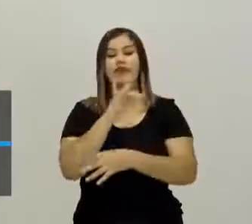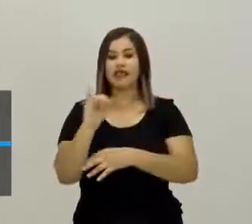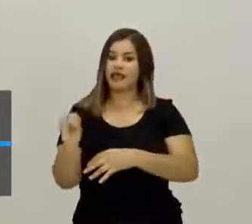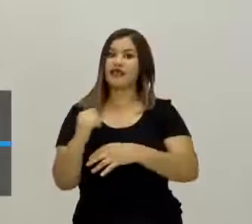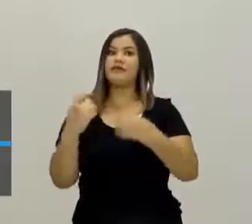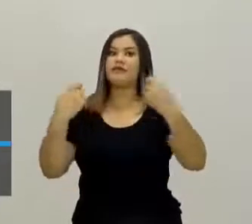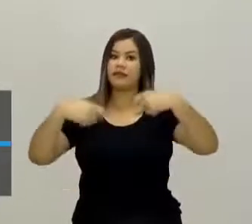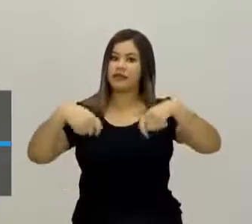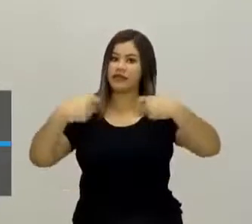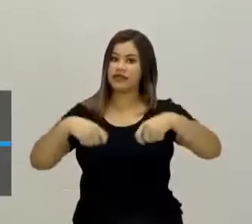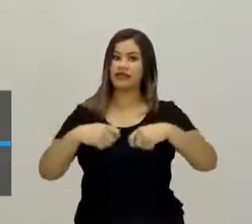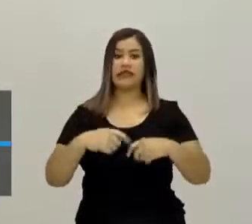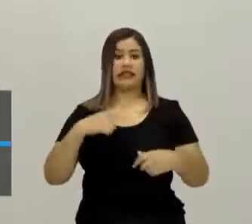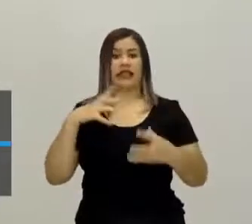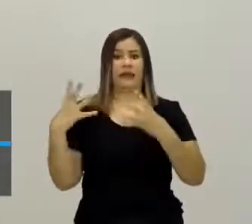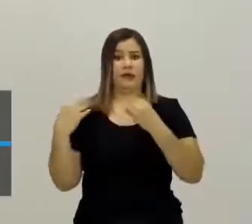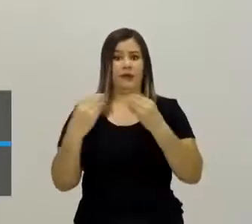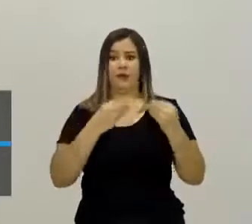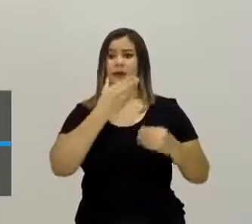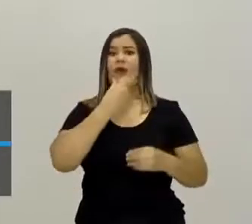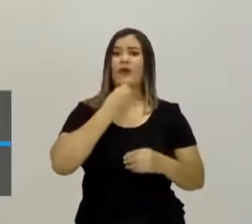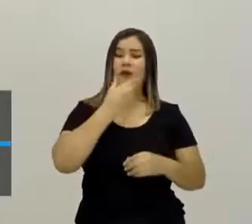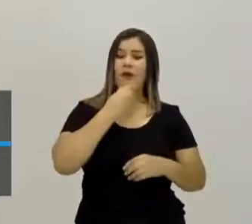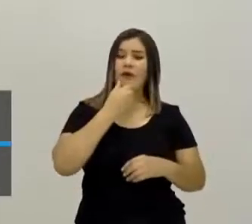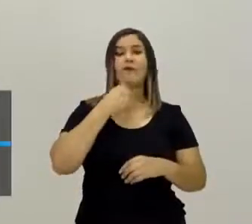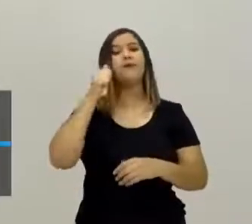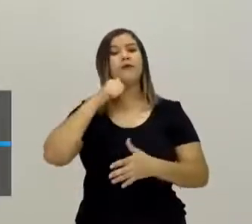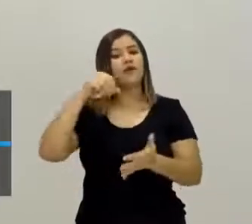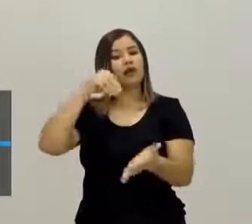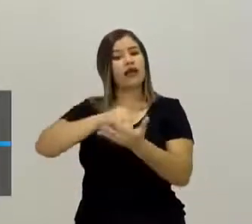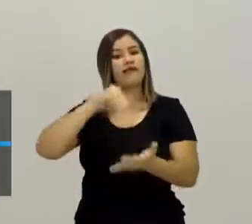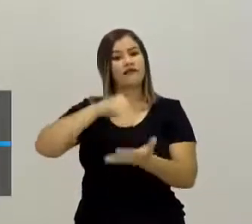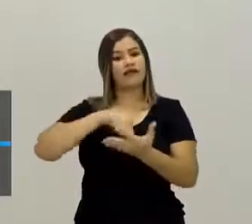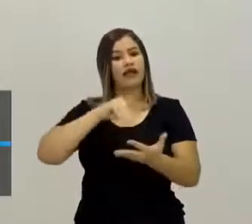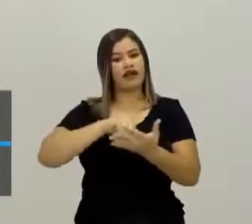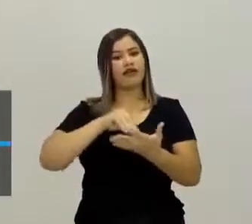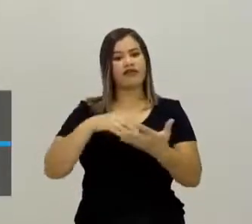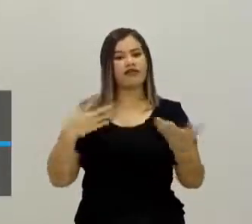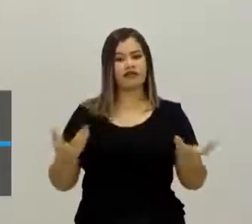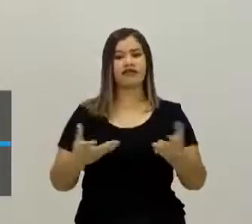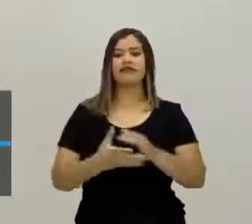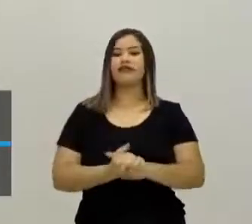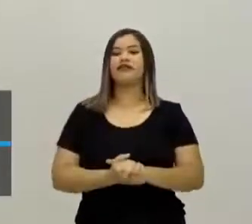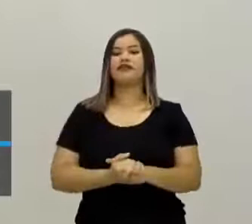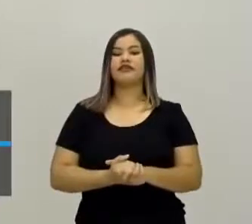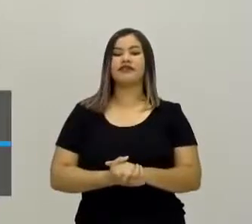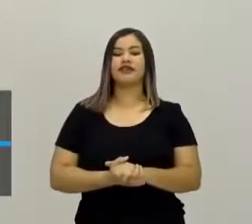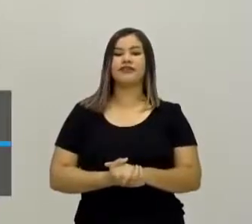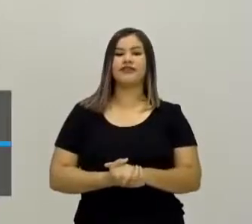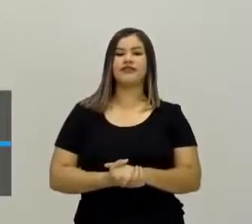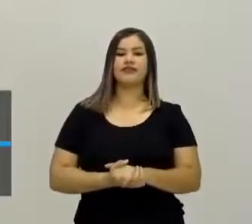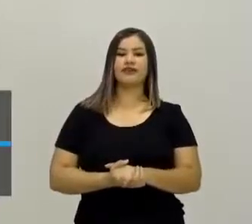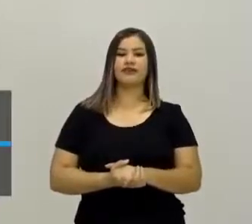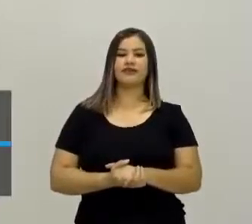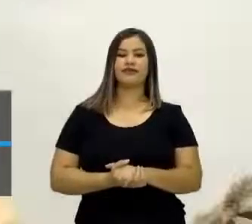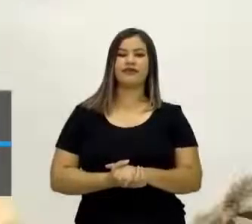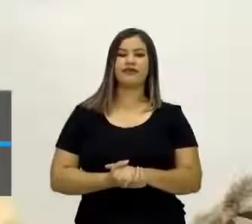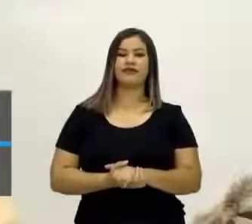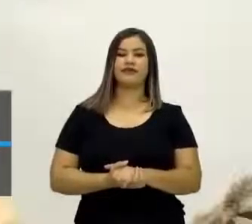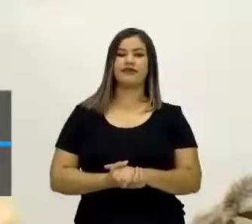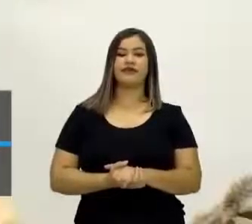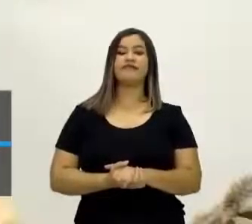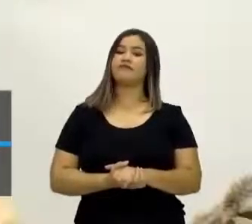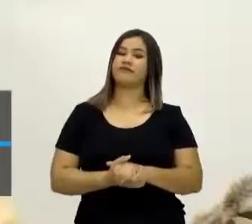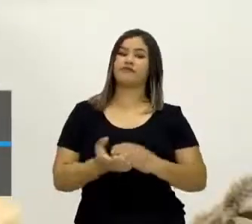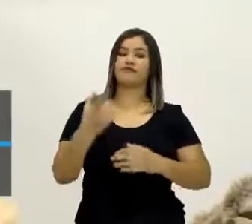também. Tem muito homem nesse mercado. As mulheres também precisam, né, entrar aí nesse mercado que é muito bom. Nós podemos